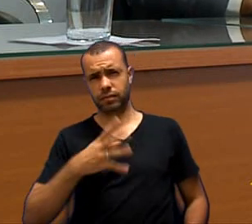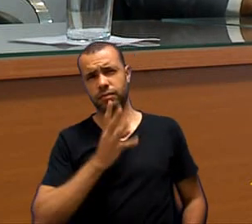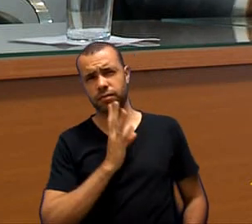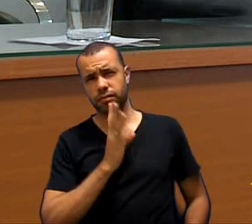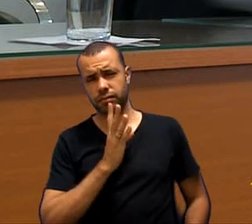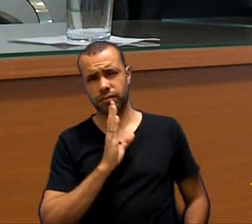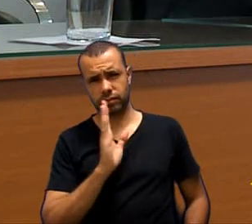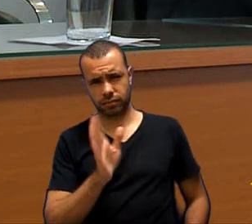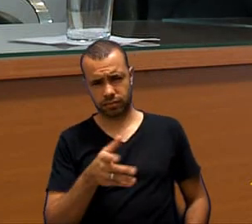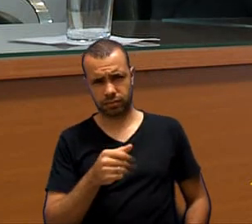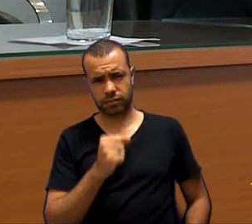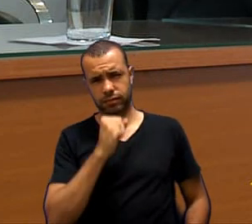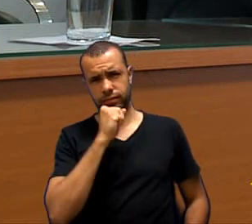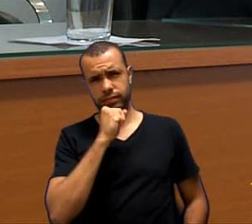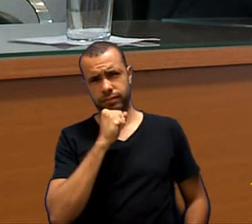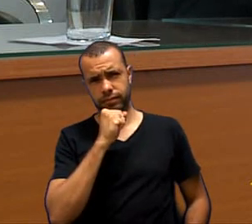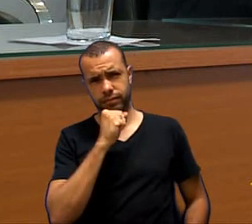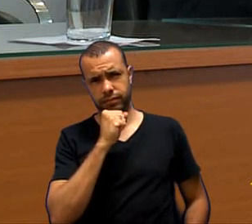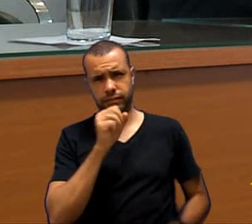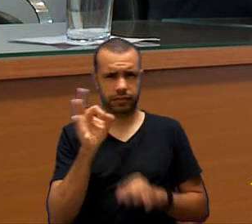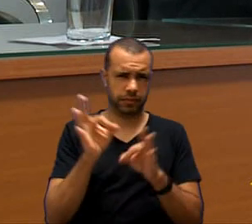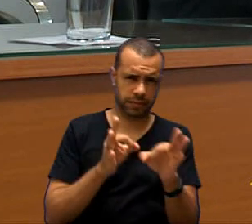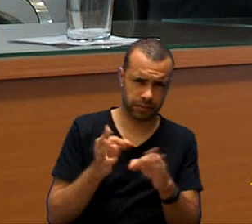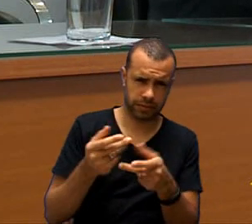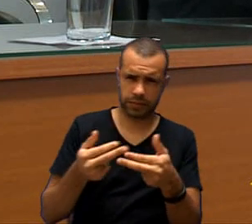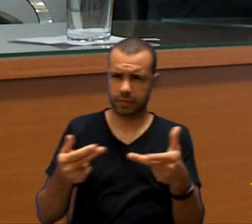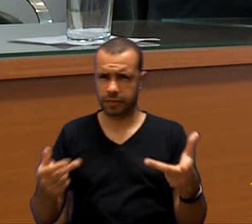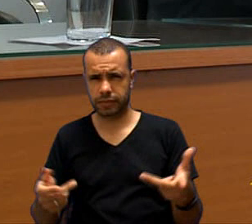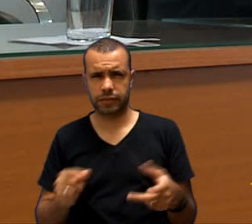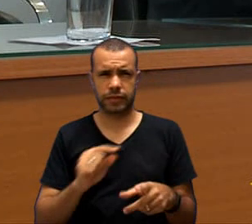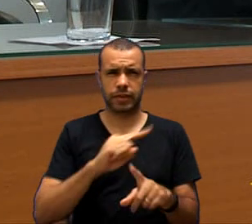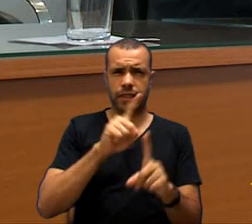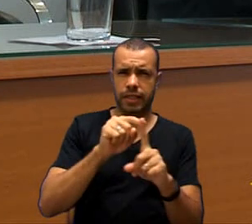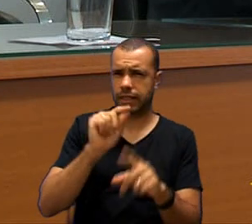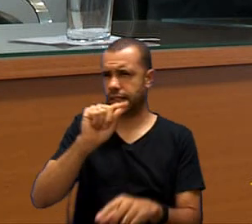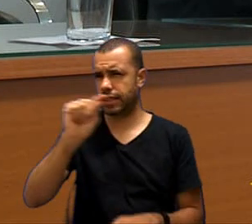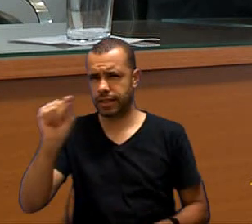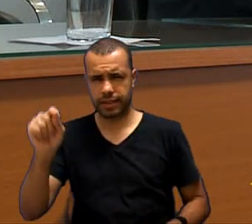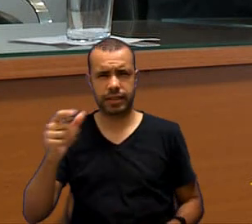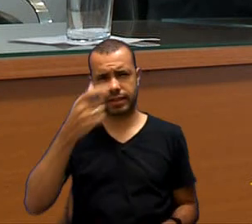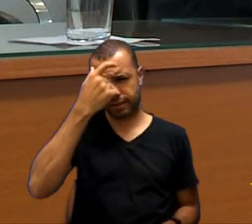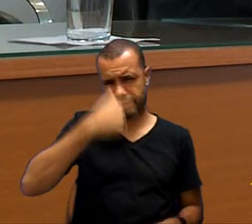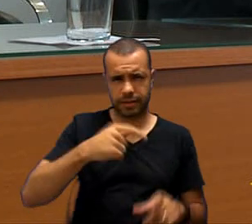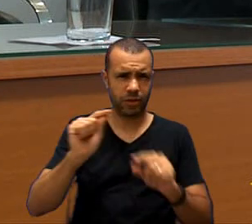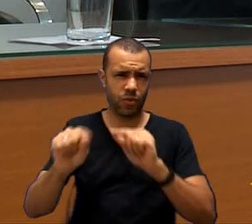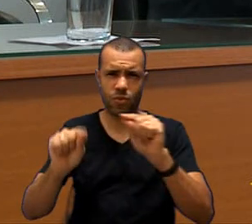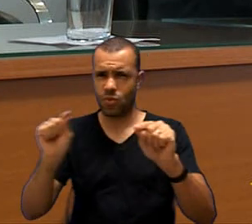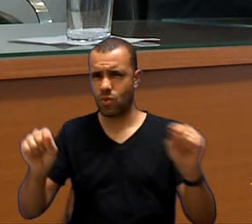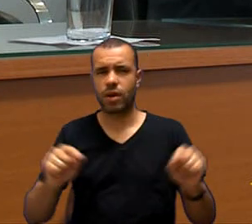aqui as matizes ideológicas de cada um, portanto, eu penso que nós temos que